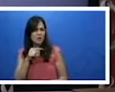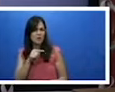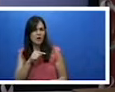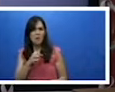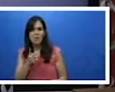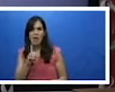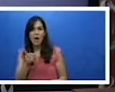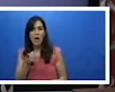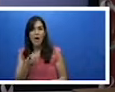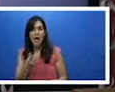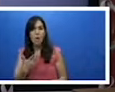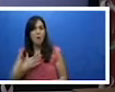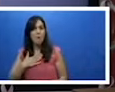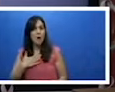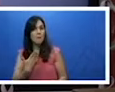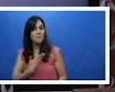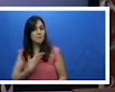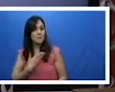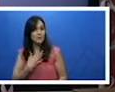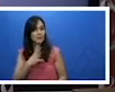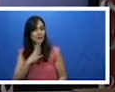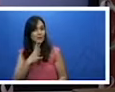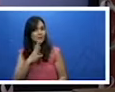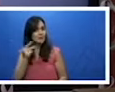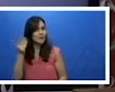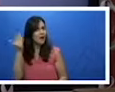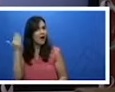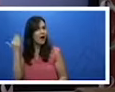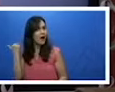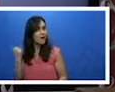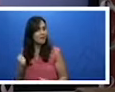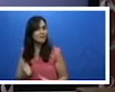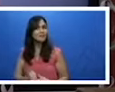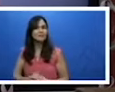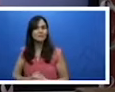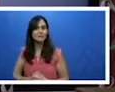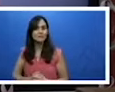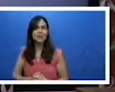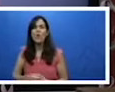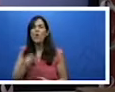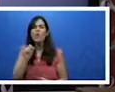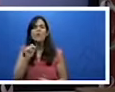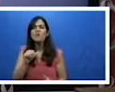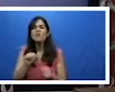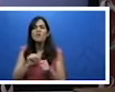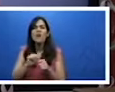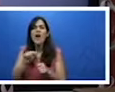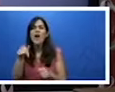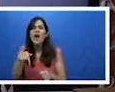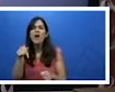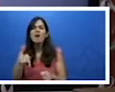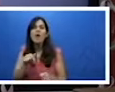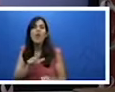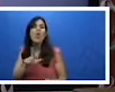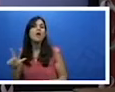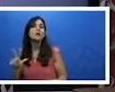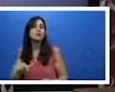meu velho conhecido de São Jô? Como é que é? O que é que você está fazendo aqui no